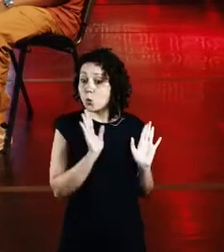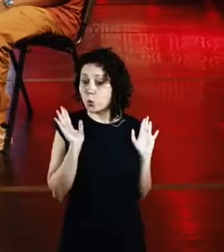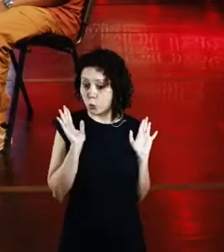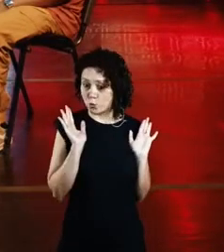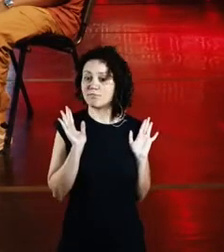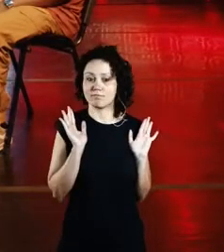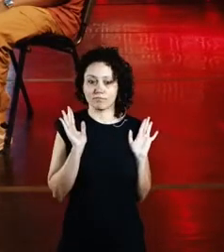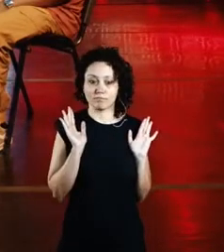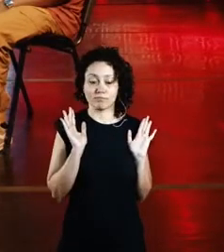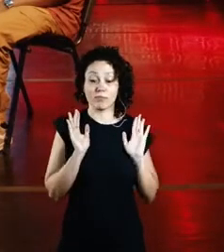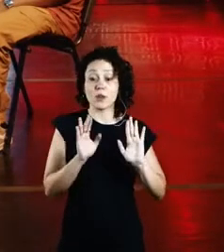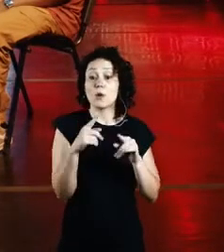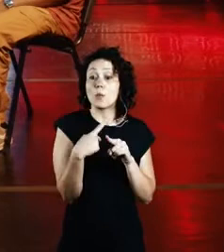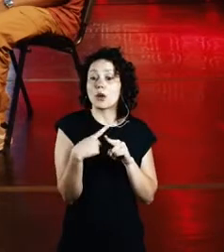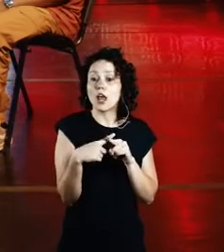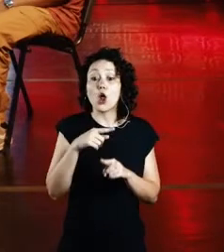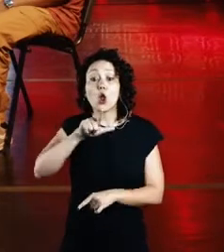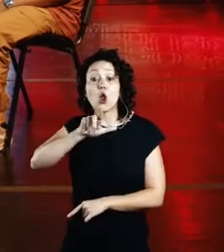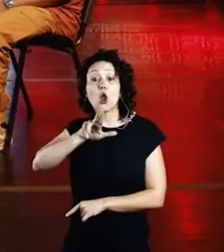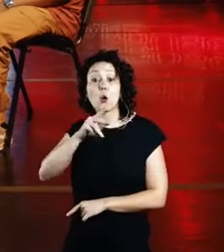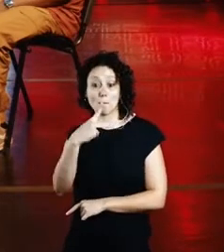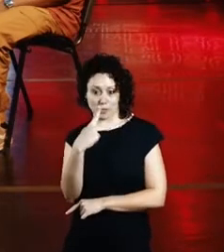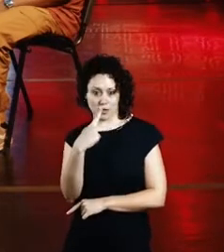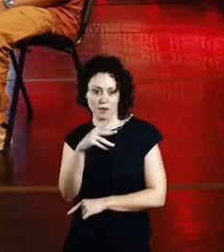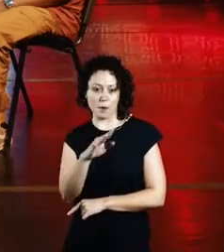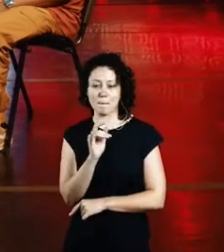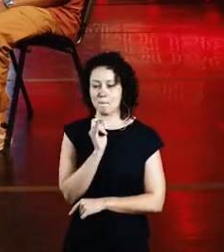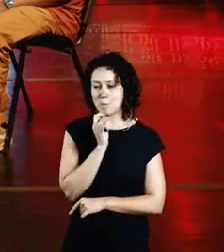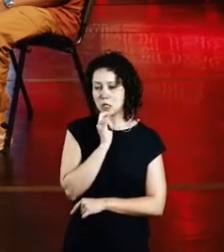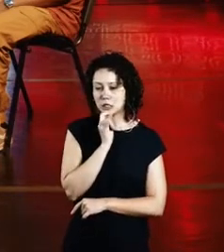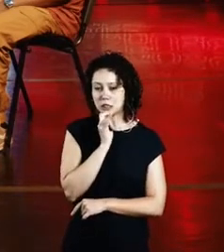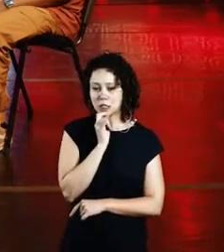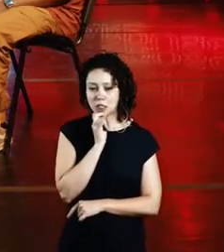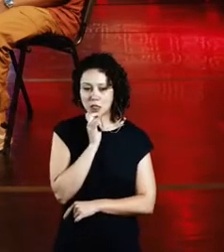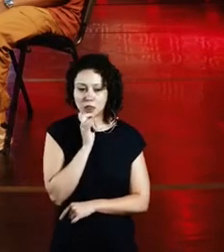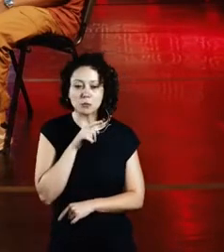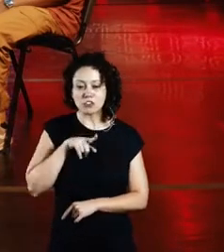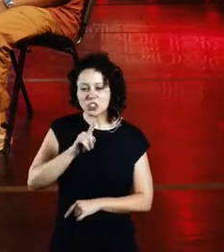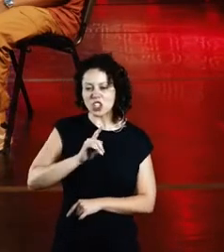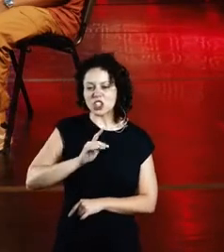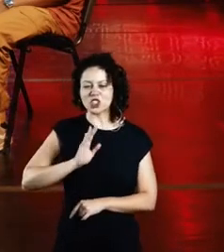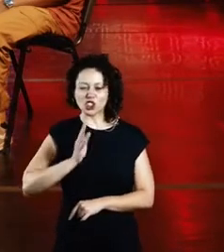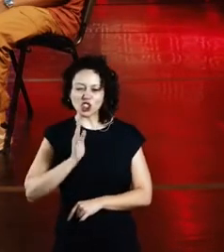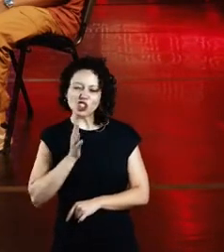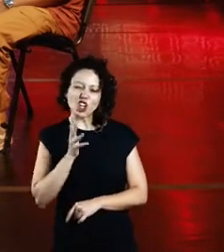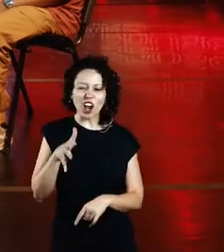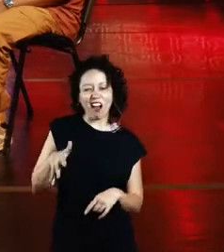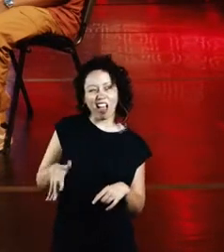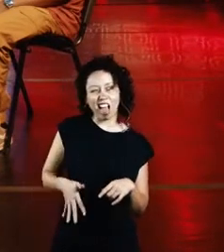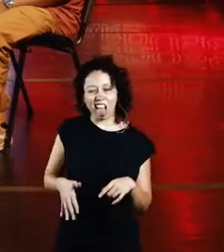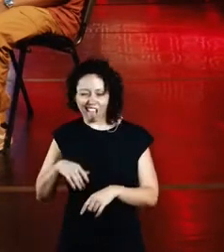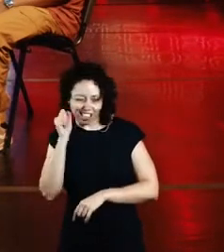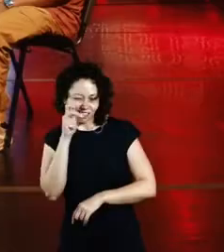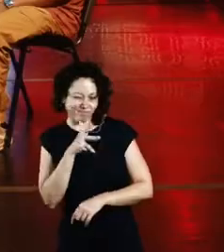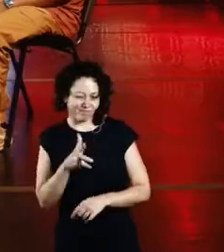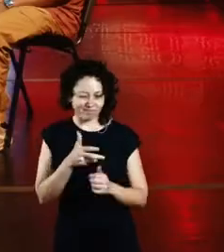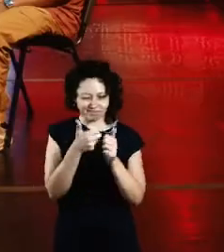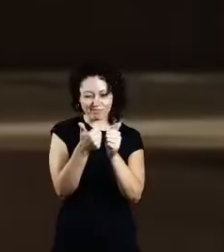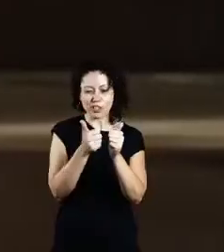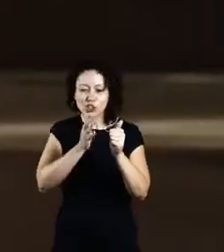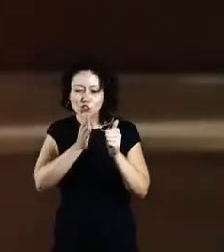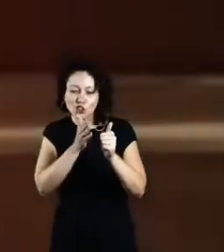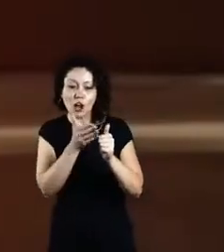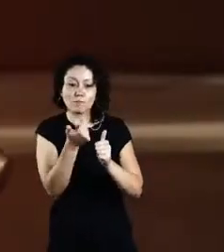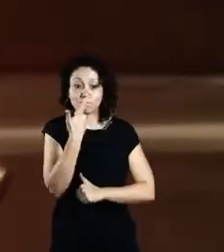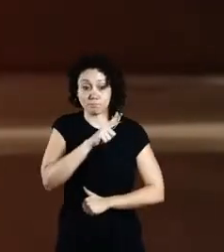assim, você demorava, vai, vamos colocar assim, você é um cara que já manjava de fazer o bagulho, você já pegava a métrica lá dele lá,